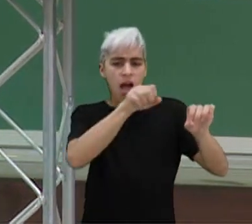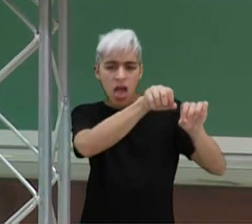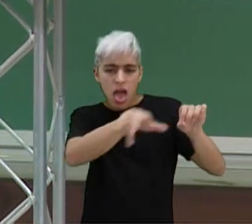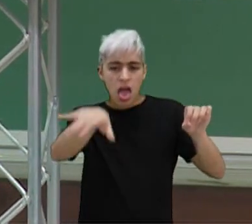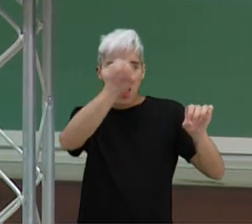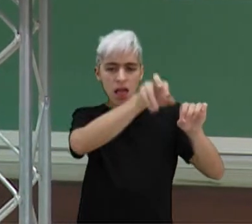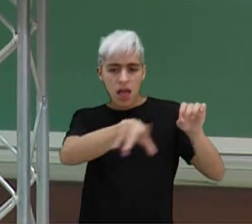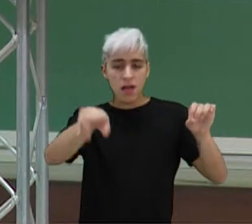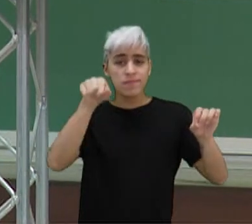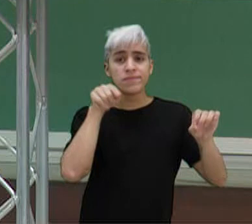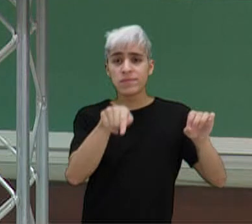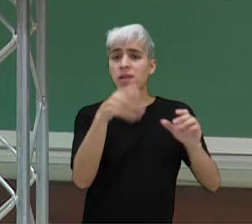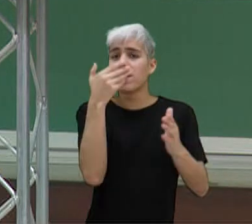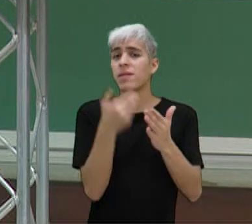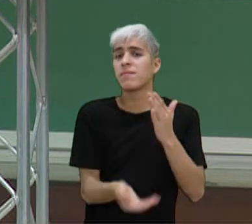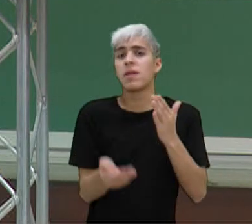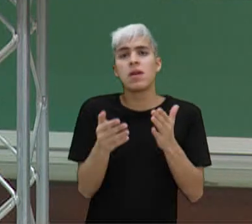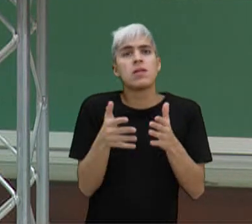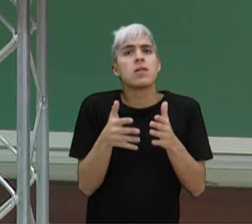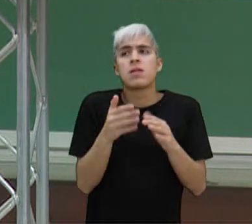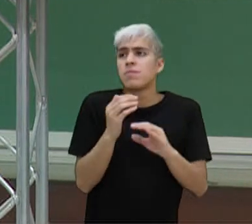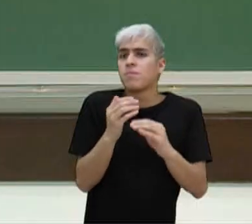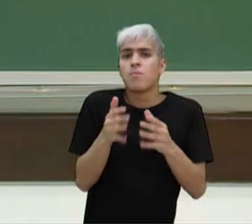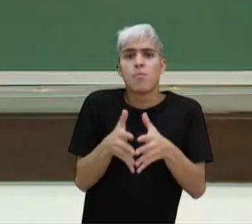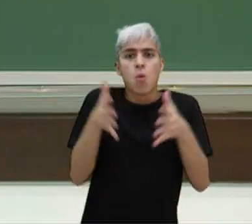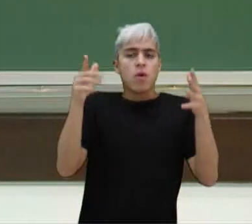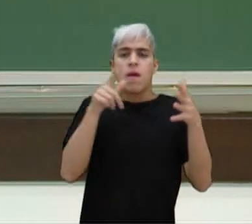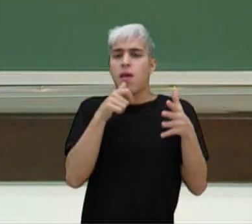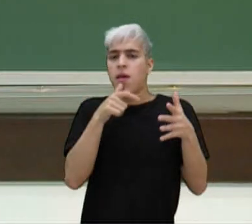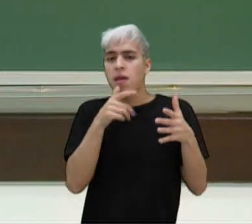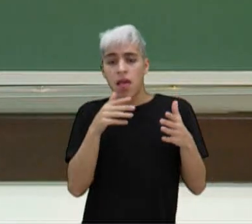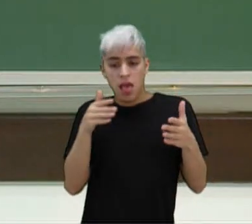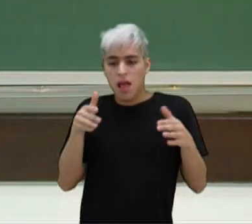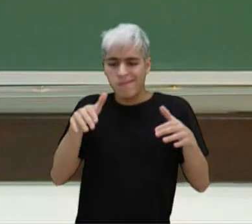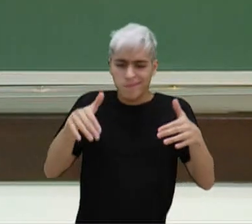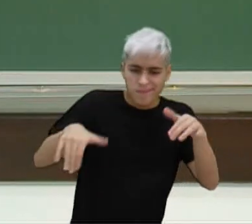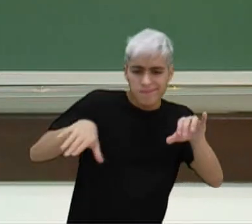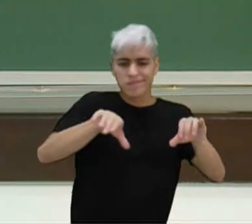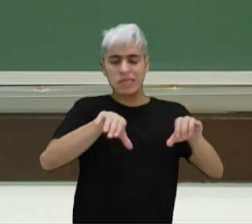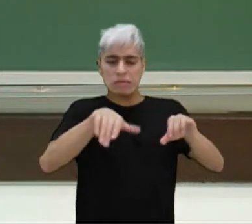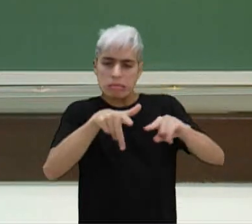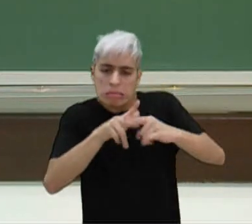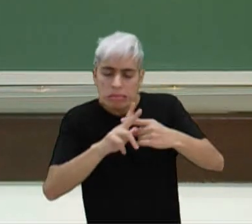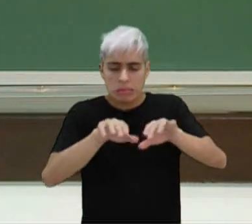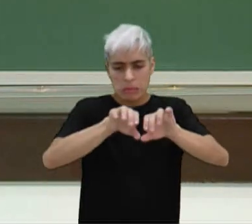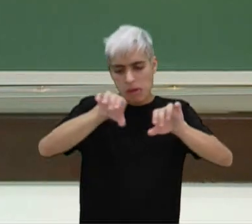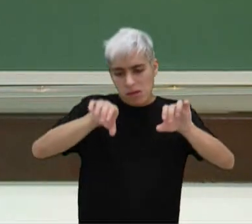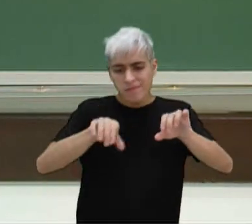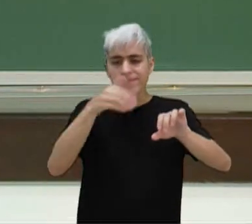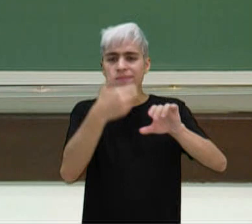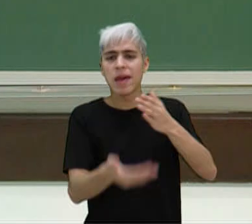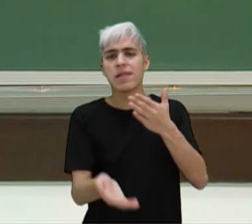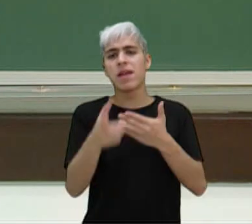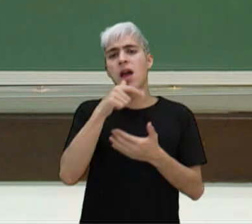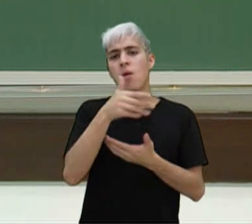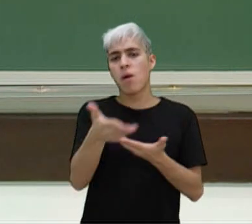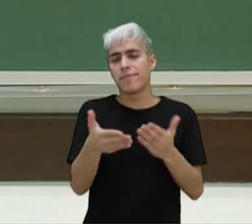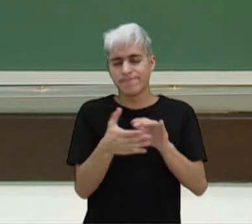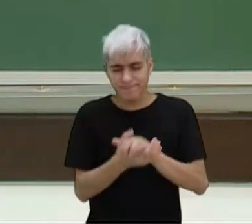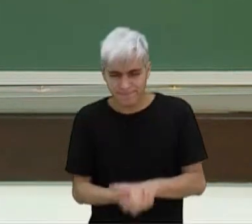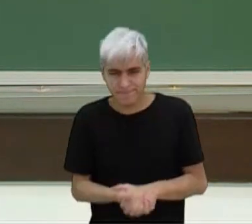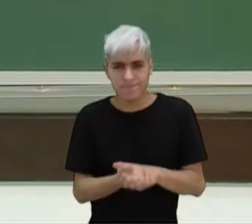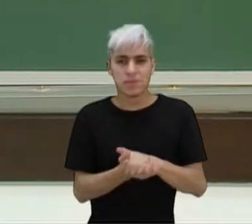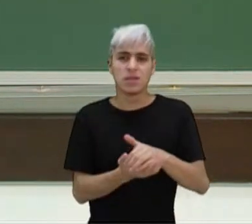esses vazamentos acabam perdendo ali grande quantidade de água. Até que se resolva o problema, essa água foi perdida. Então, além da